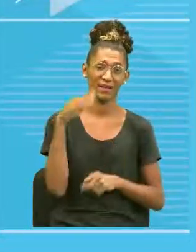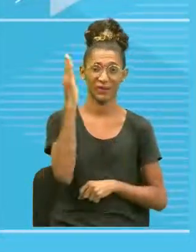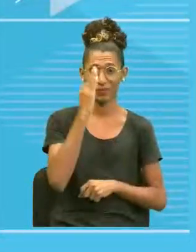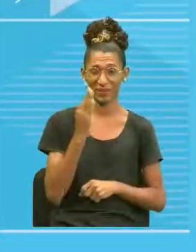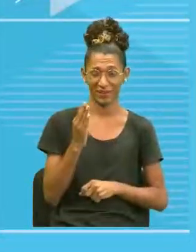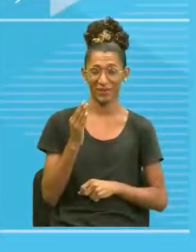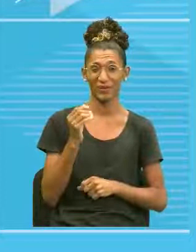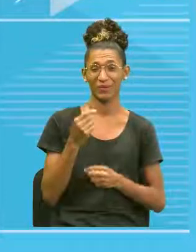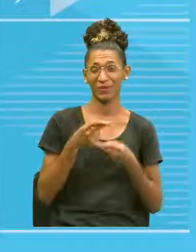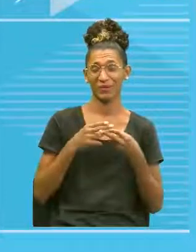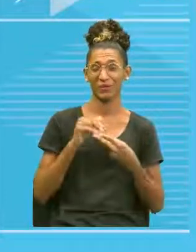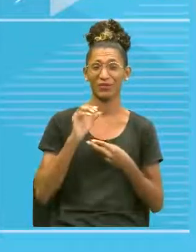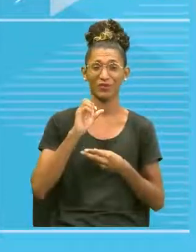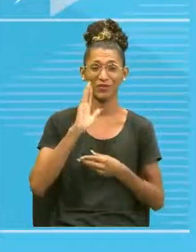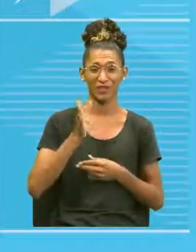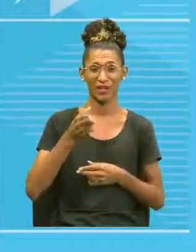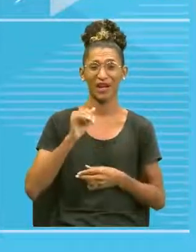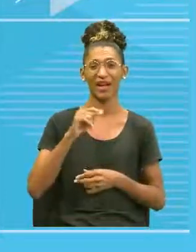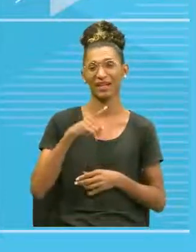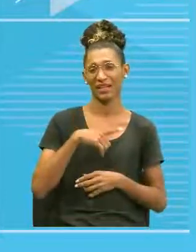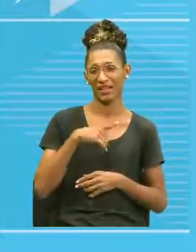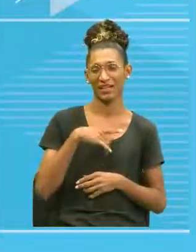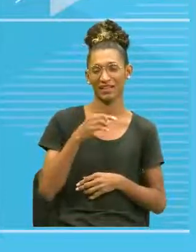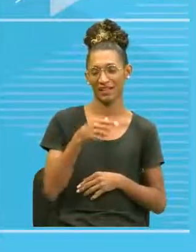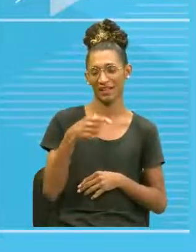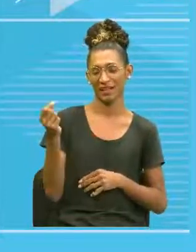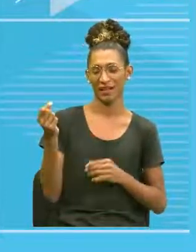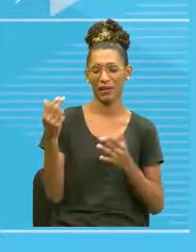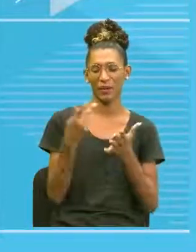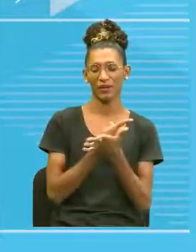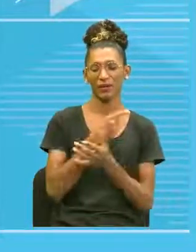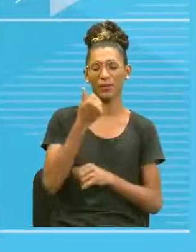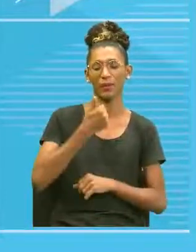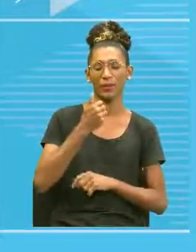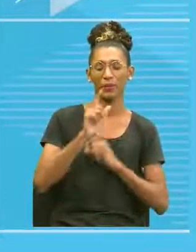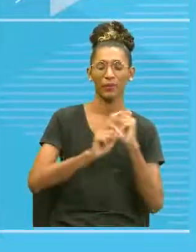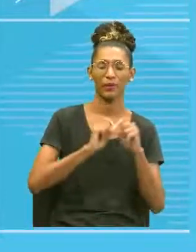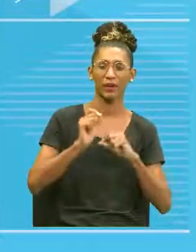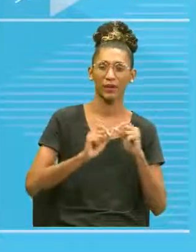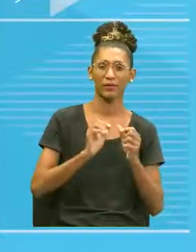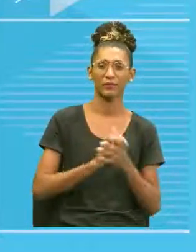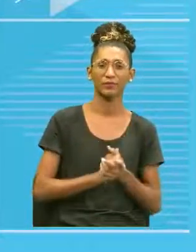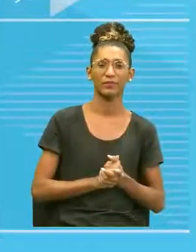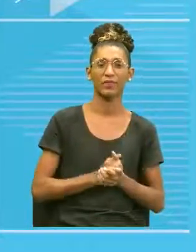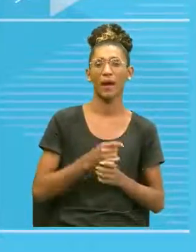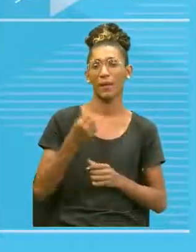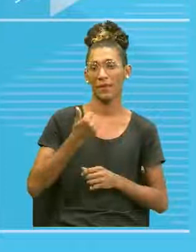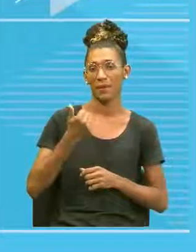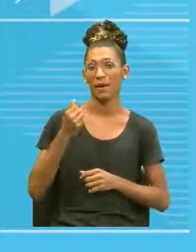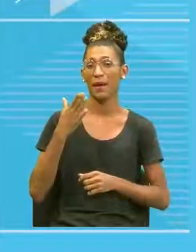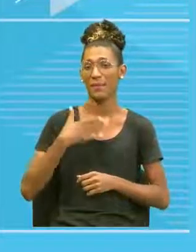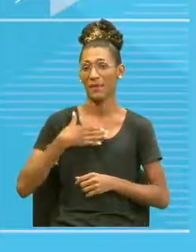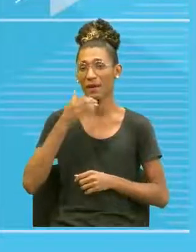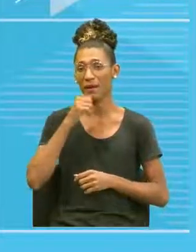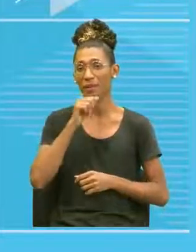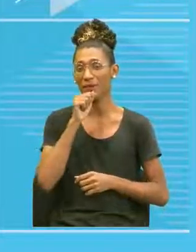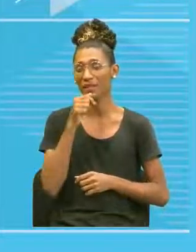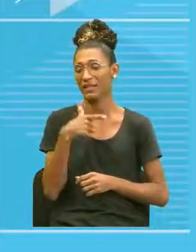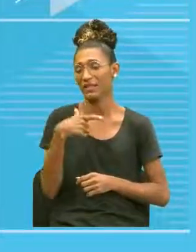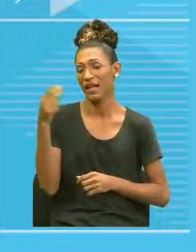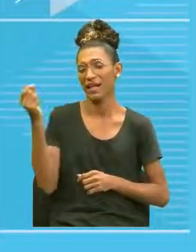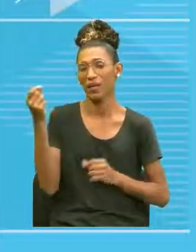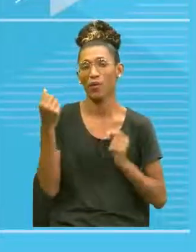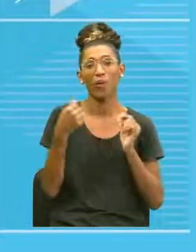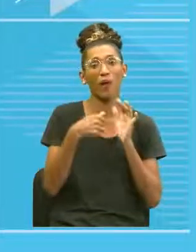já tinha saído e o que que aconteceu o primeiro não é qual foi a primeira ação foi ela sair ela saiu